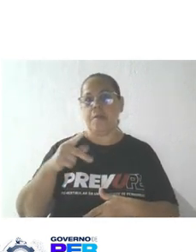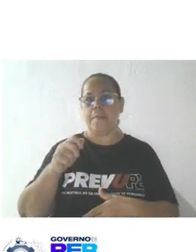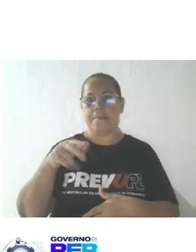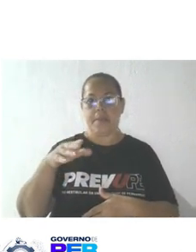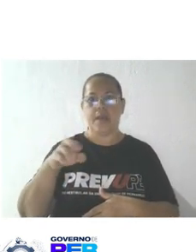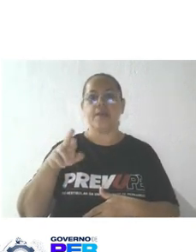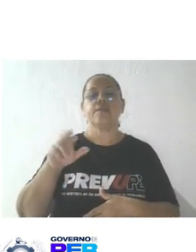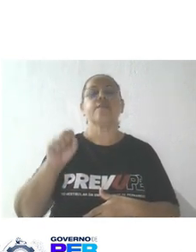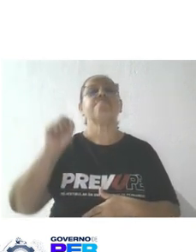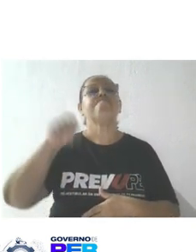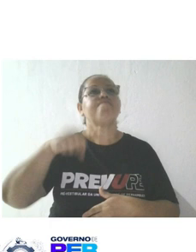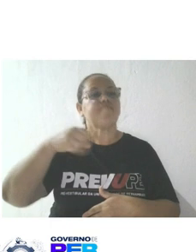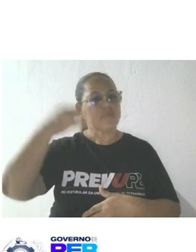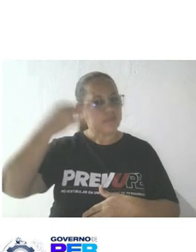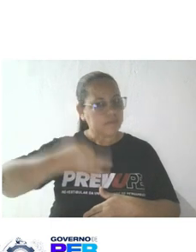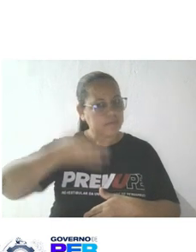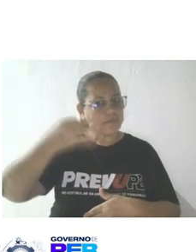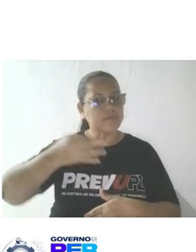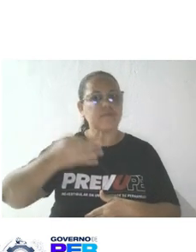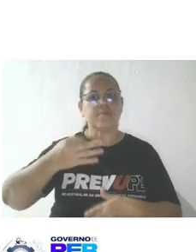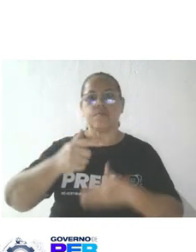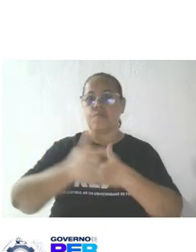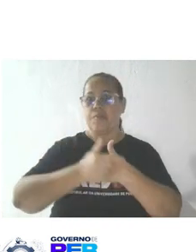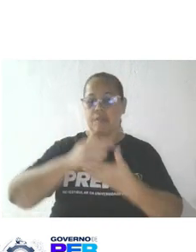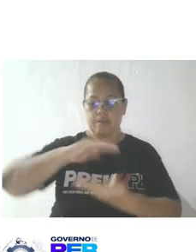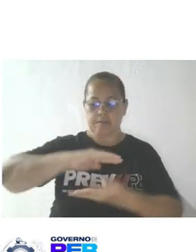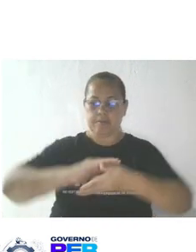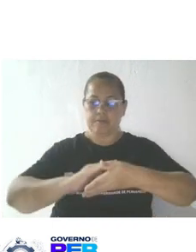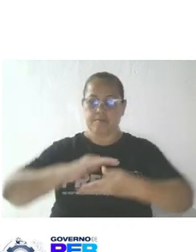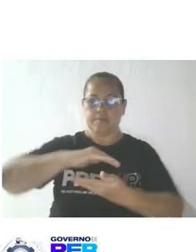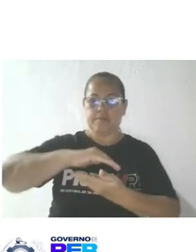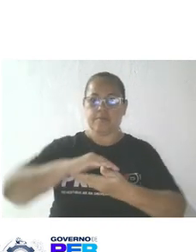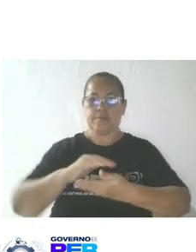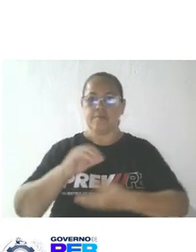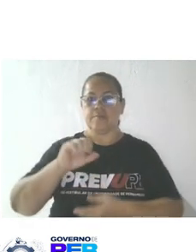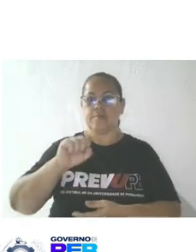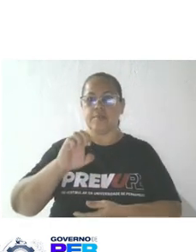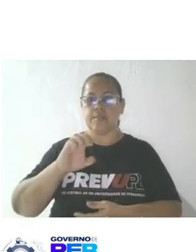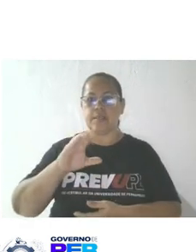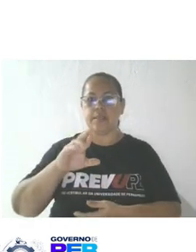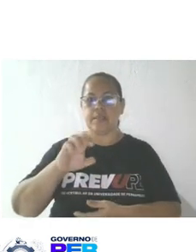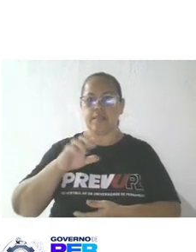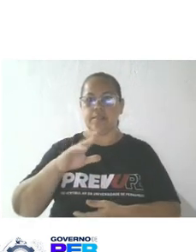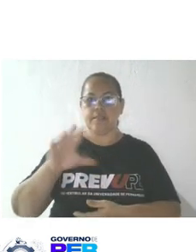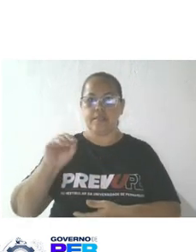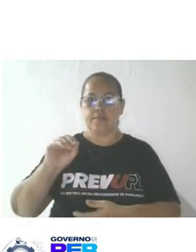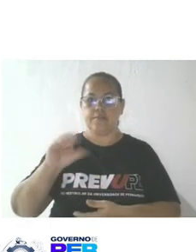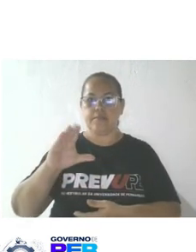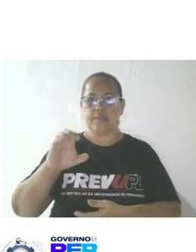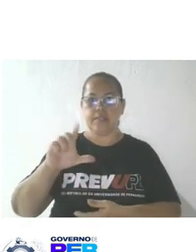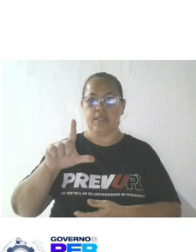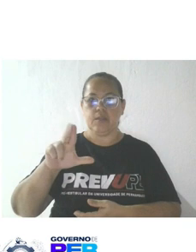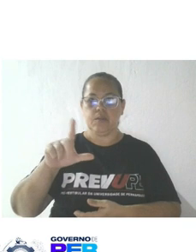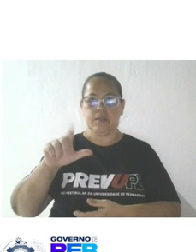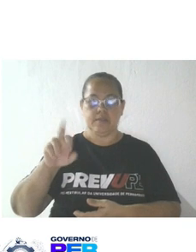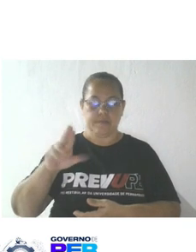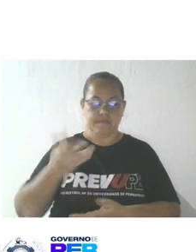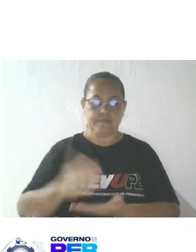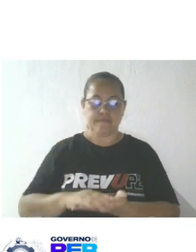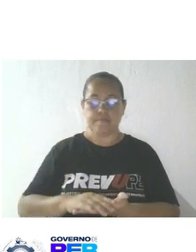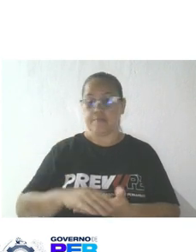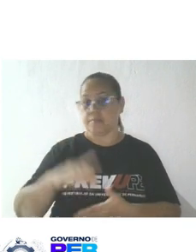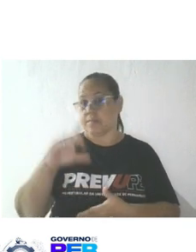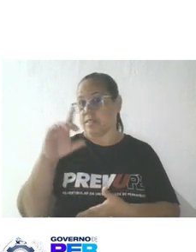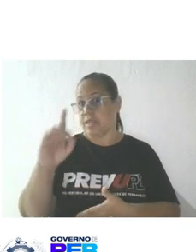correta. A principal função do complexo de Golgi é a secreção celular. Então, a letra correta seria C. A letra D